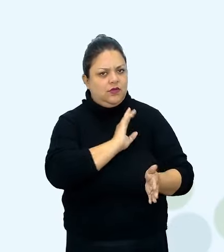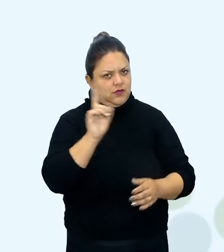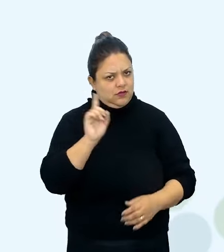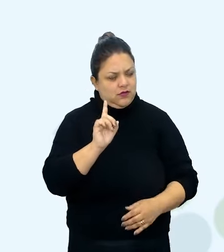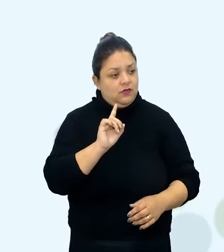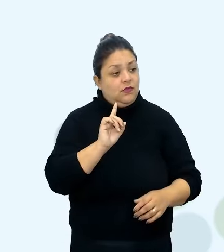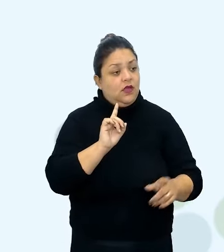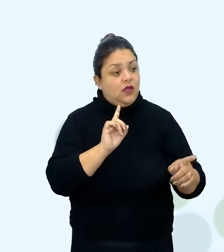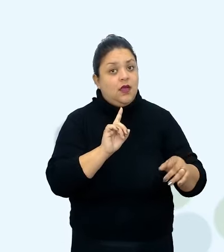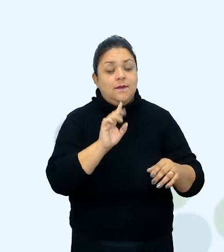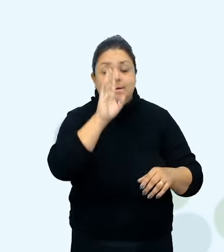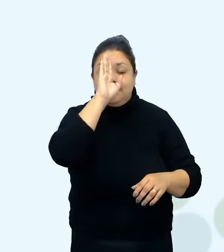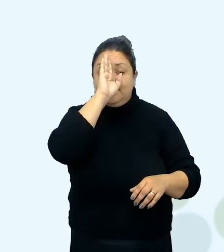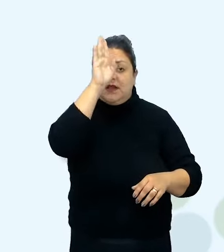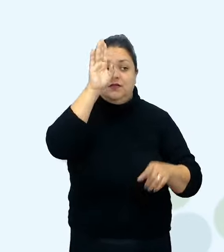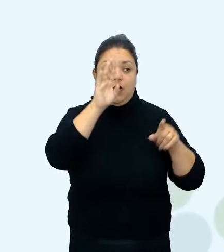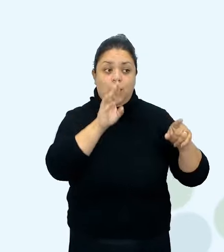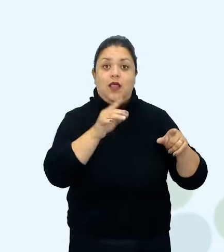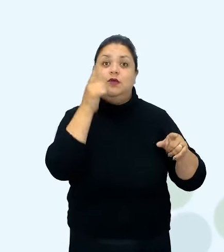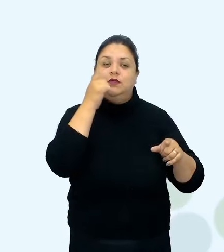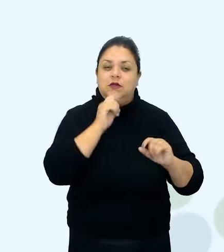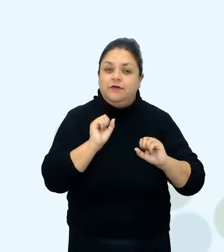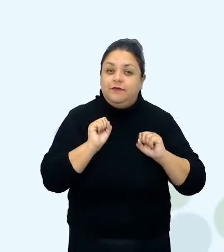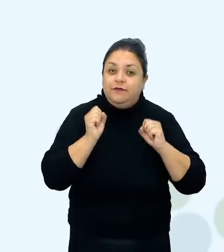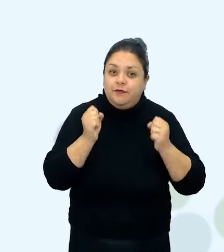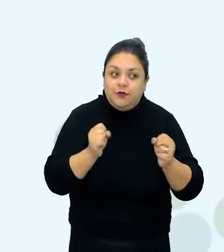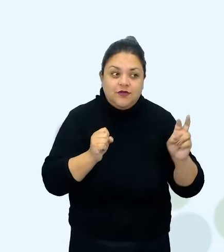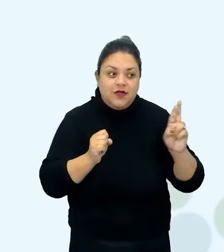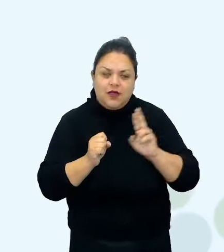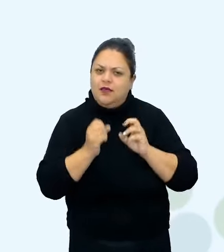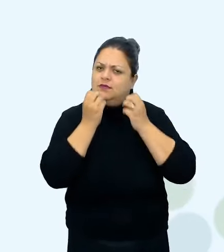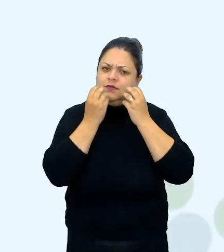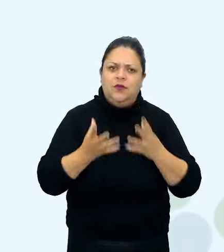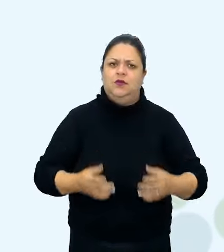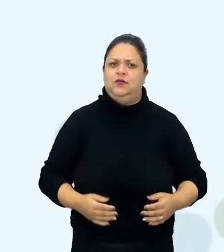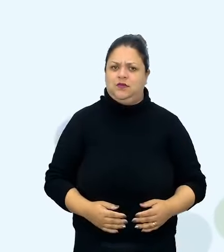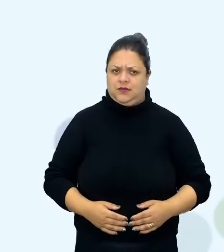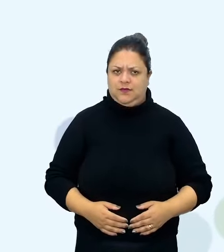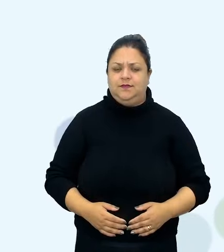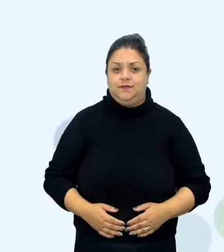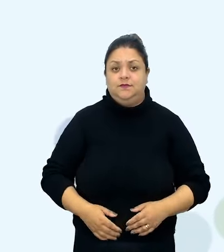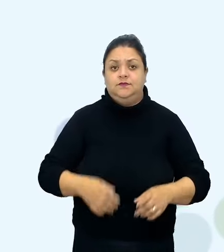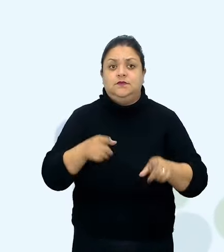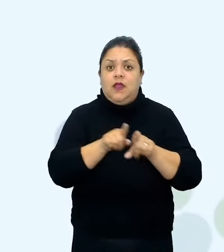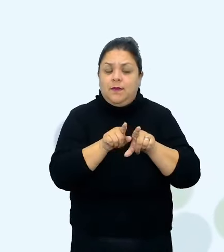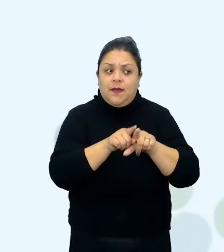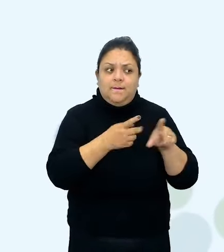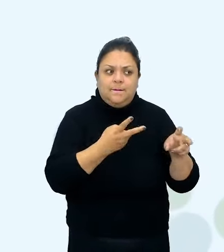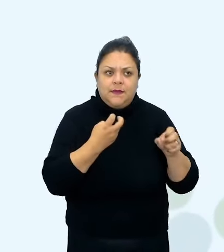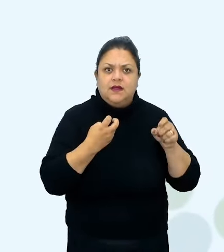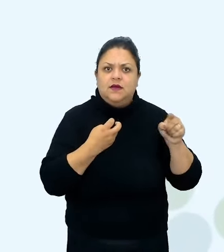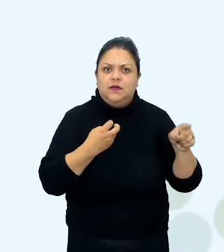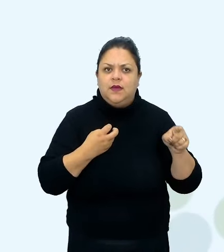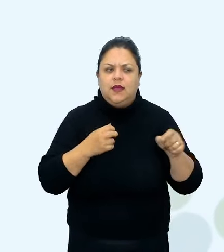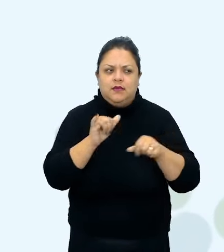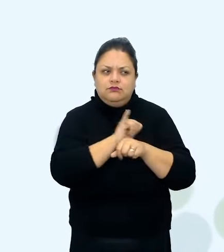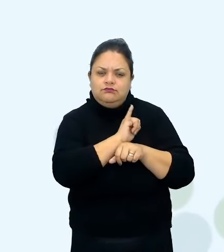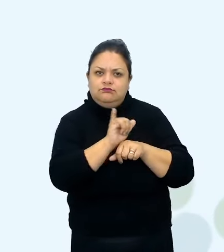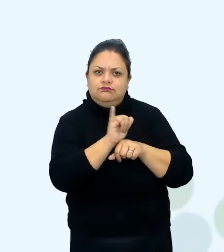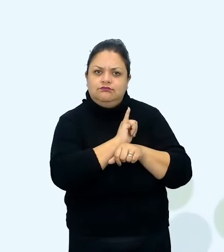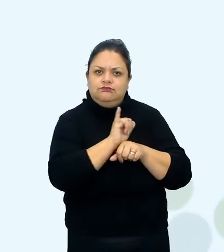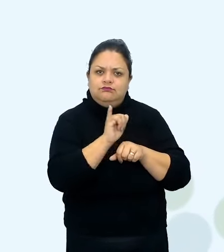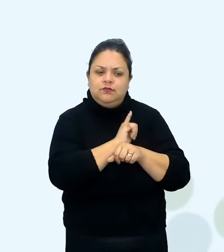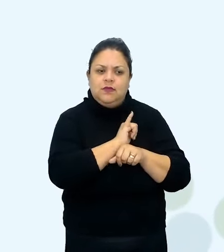que é mais importante a gente ver isso, né? E a gente sempre tentar as mudanças, né? As estratégias para que ela possa